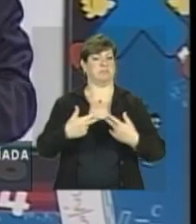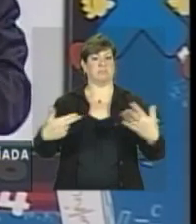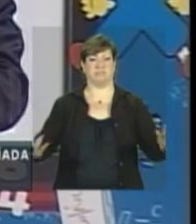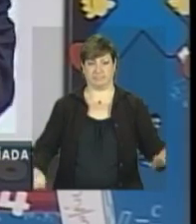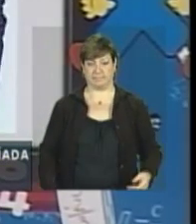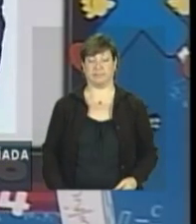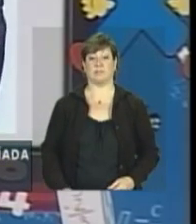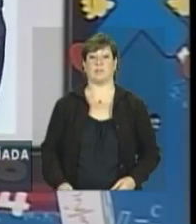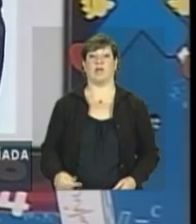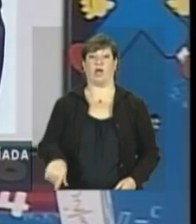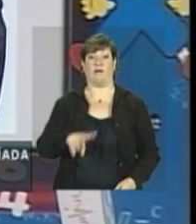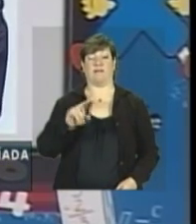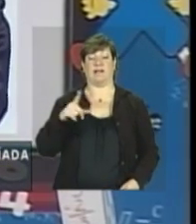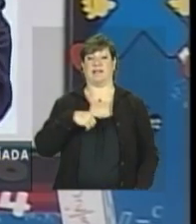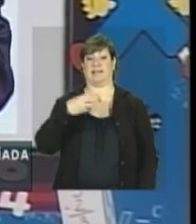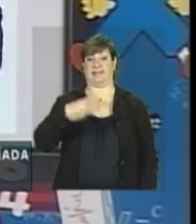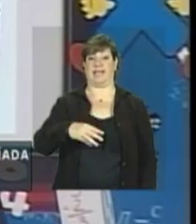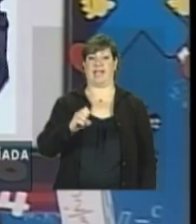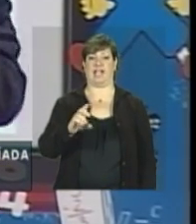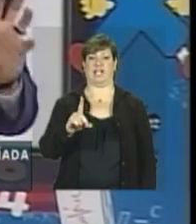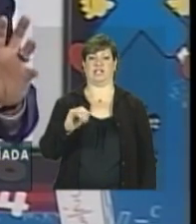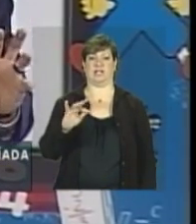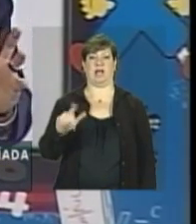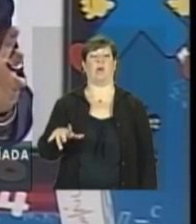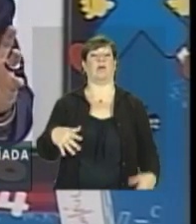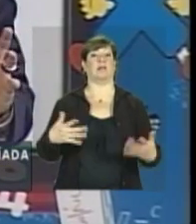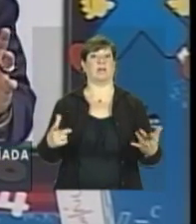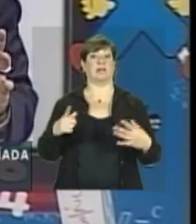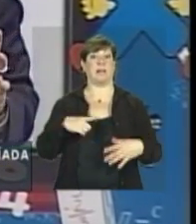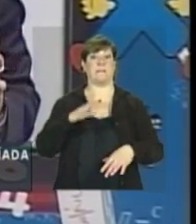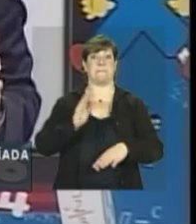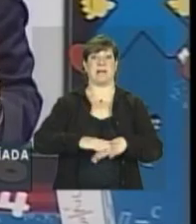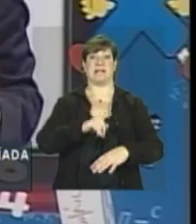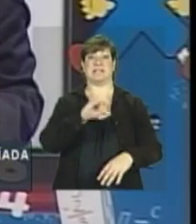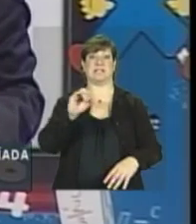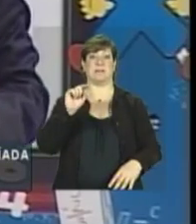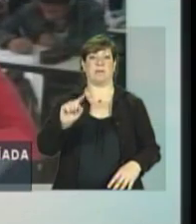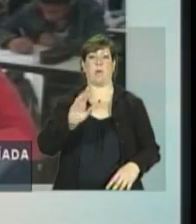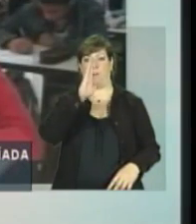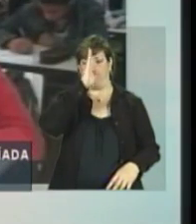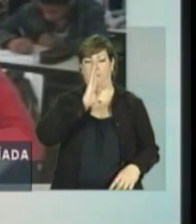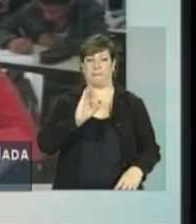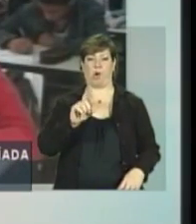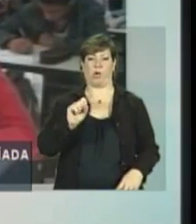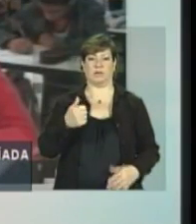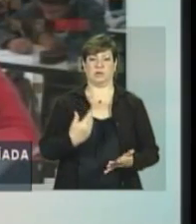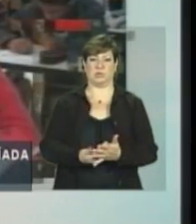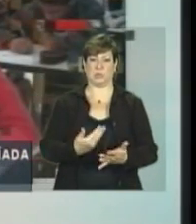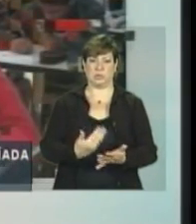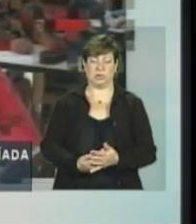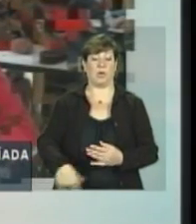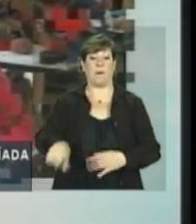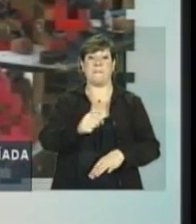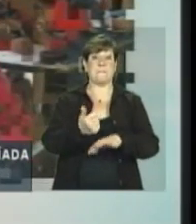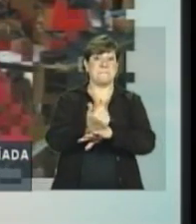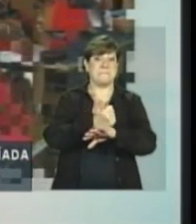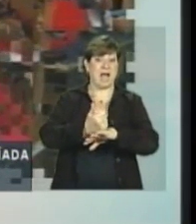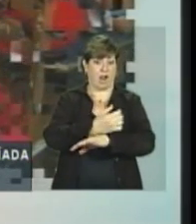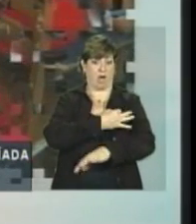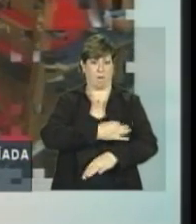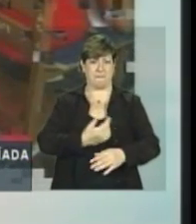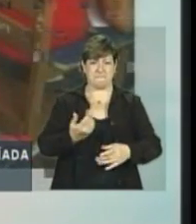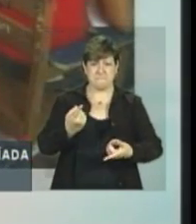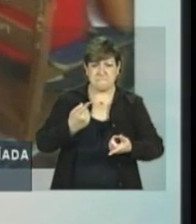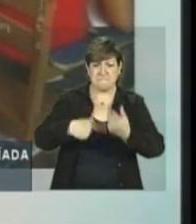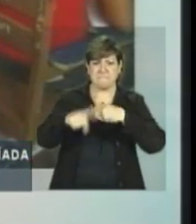parte, mas vamos ter o terceiro edital. Então, nós temos mais de 100 mil bolsas de estudo nos próximos anos para os melhores alunos do Brasil, e